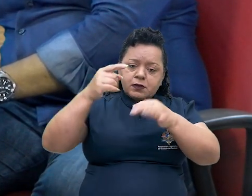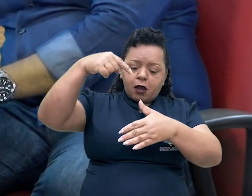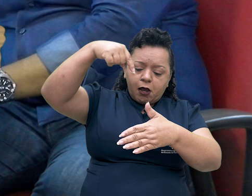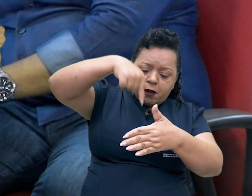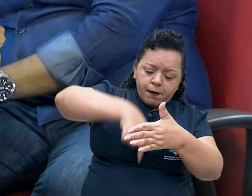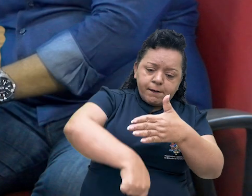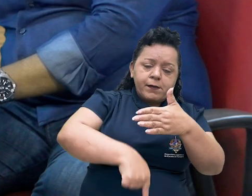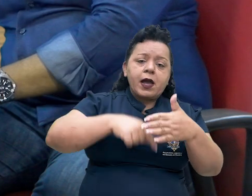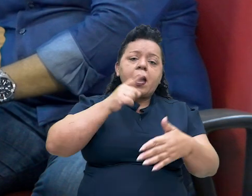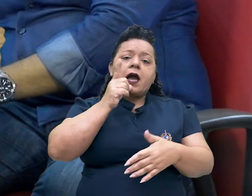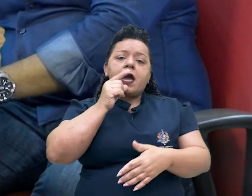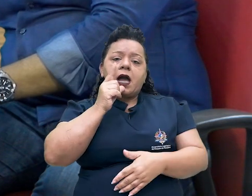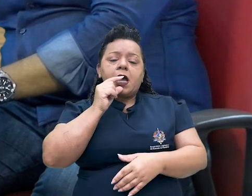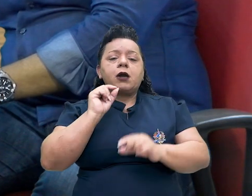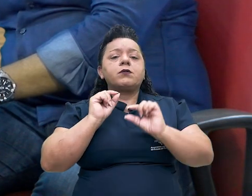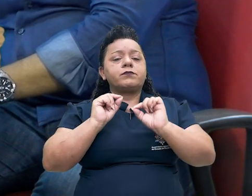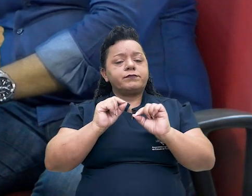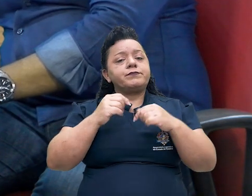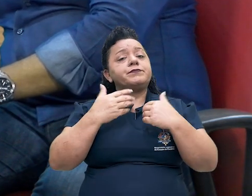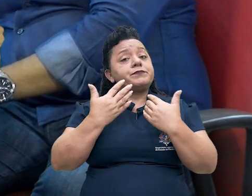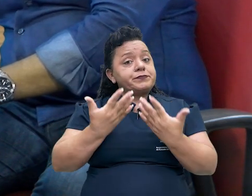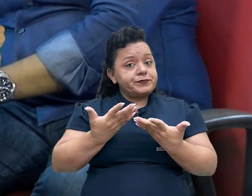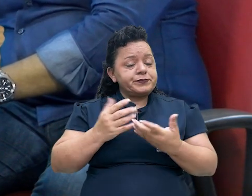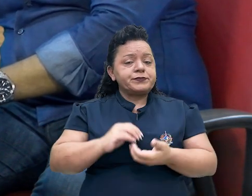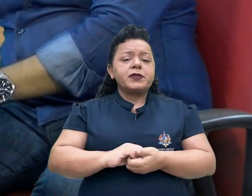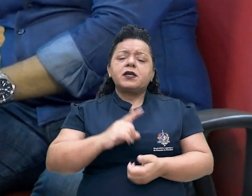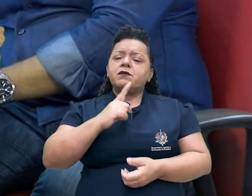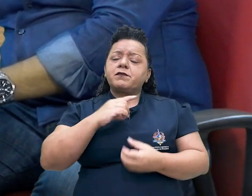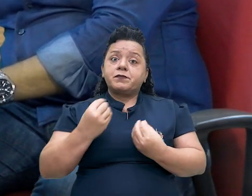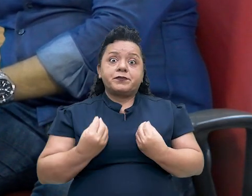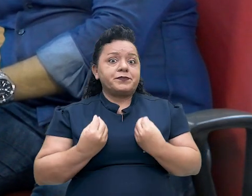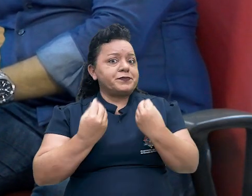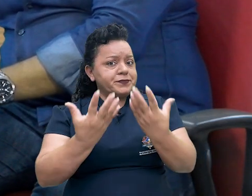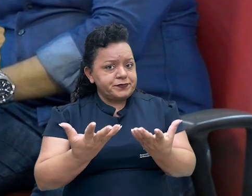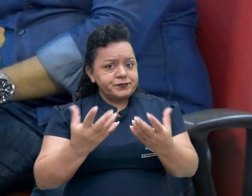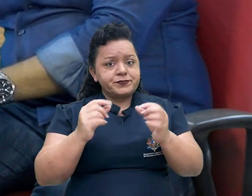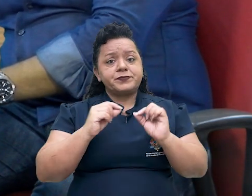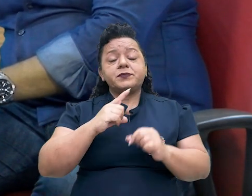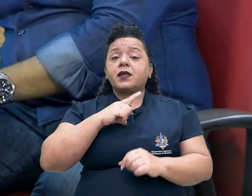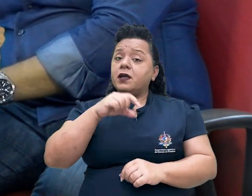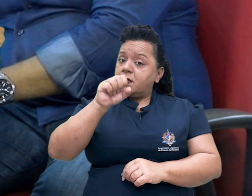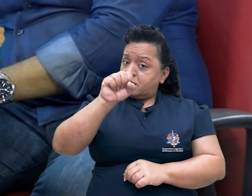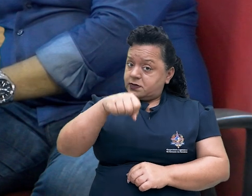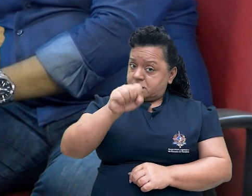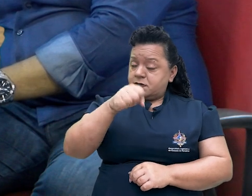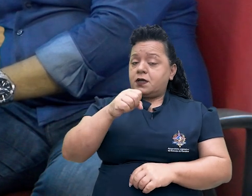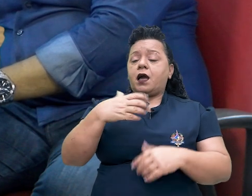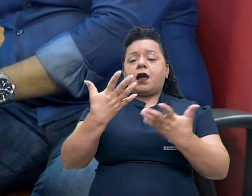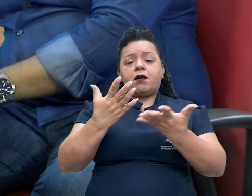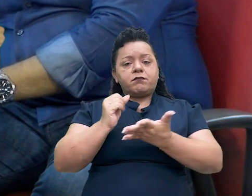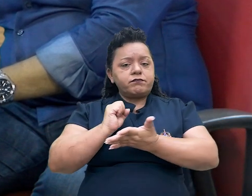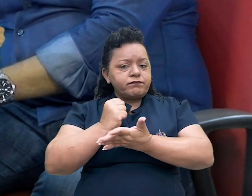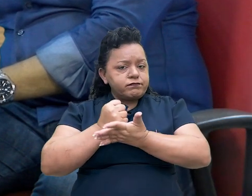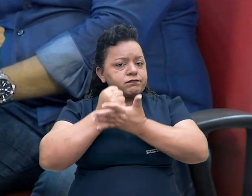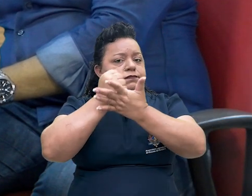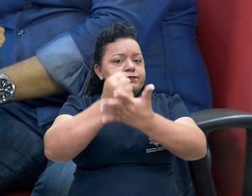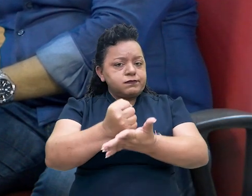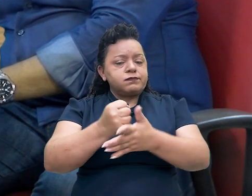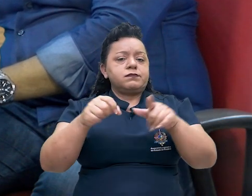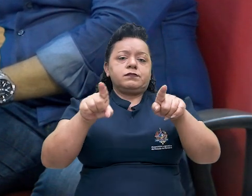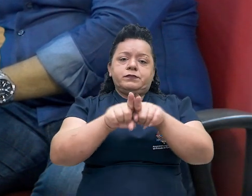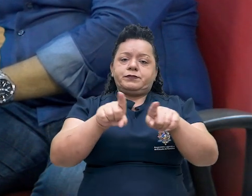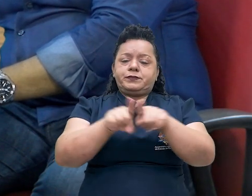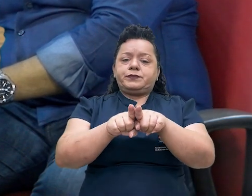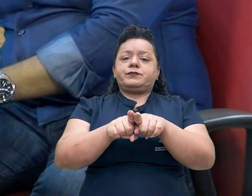né eu vejo aí que por exemplo o ano passado tivemos é muitas doações né sim eh eles se ajudam né e